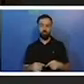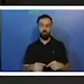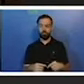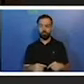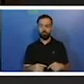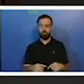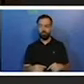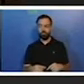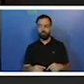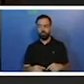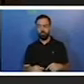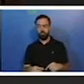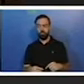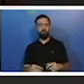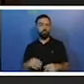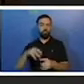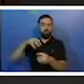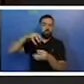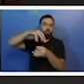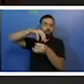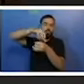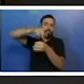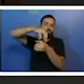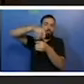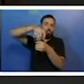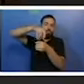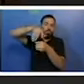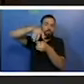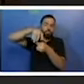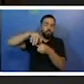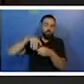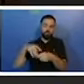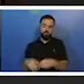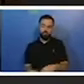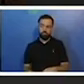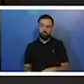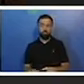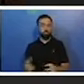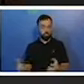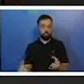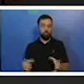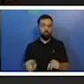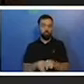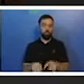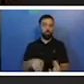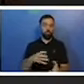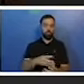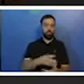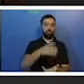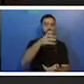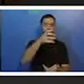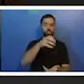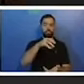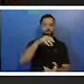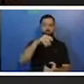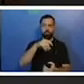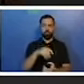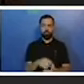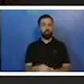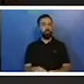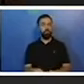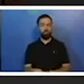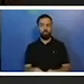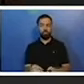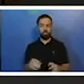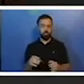no caso a gente aqui tá usando tampinhas de garrafa garrafa PET né rápido e a própria garrafa também o importante é que você